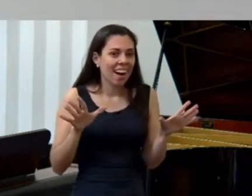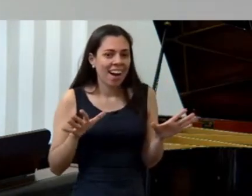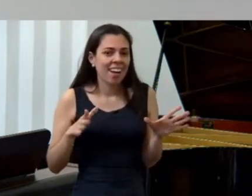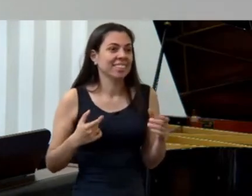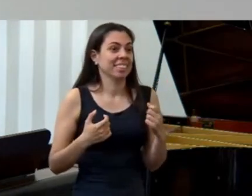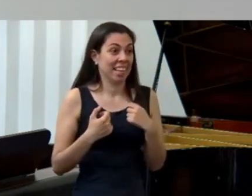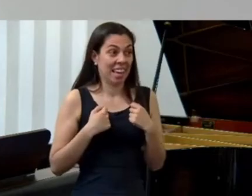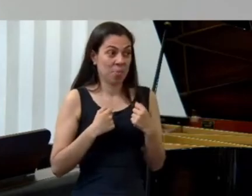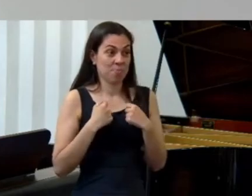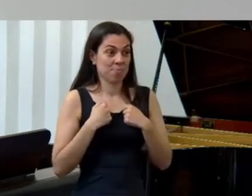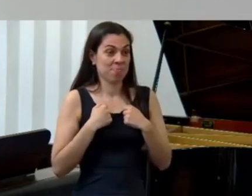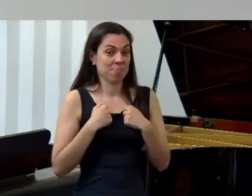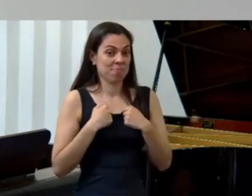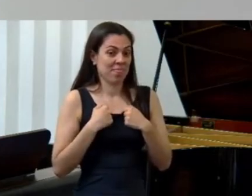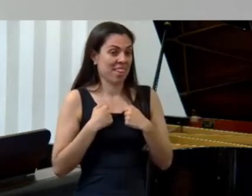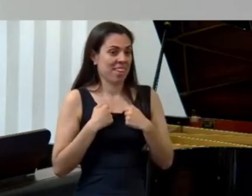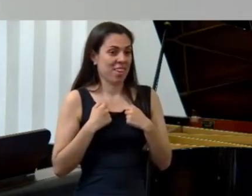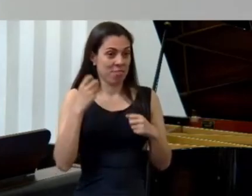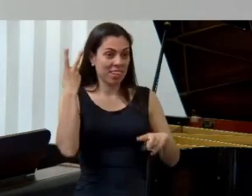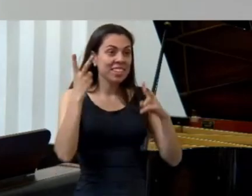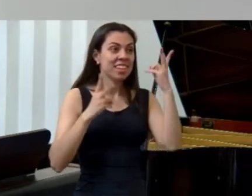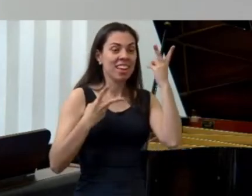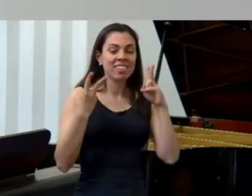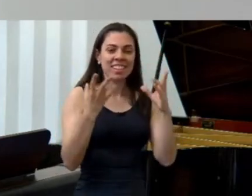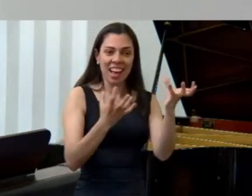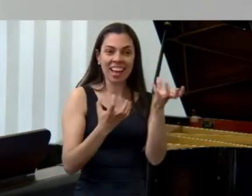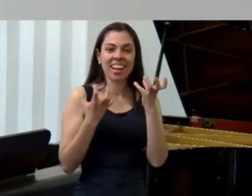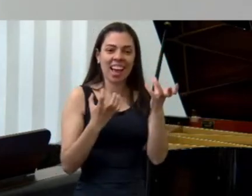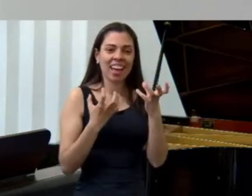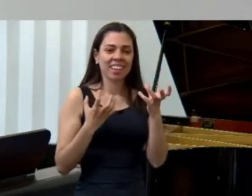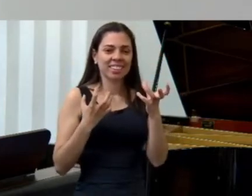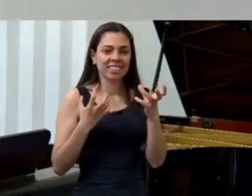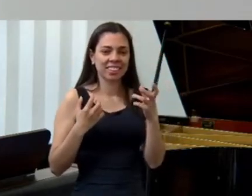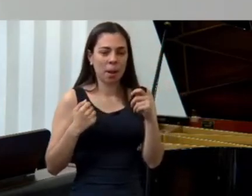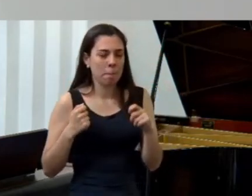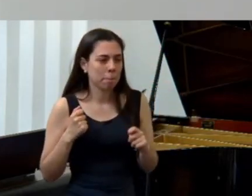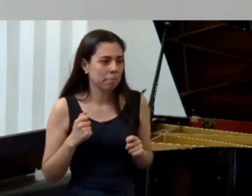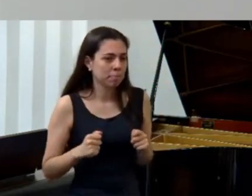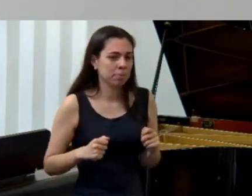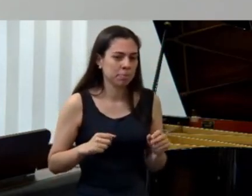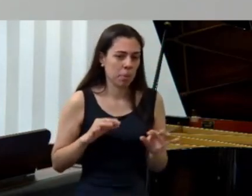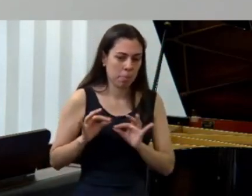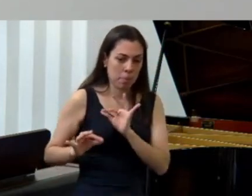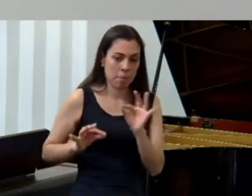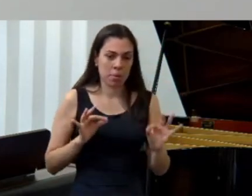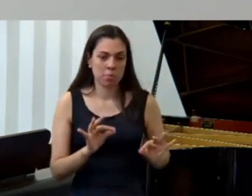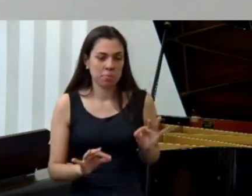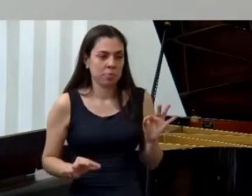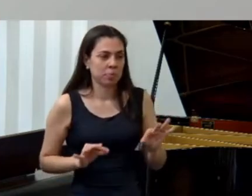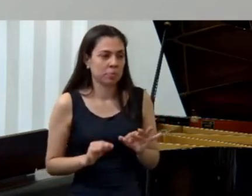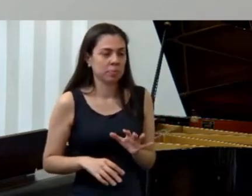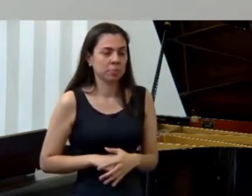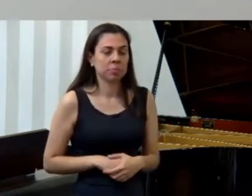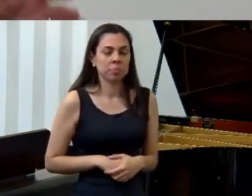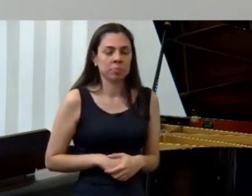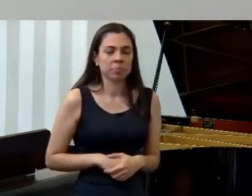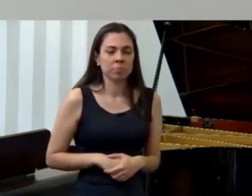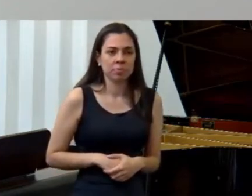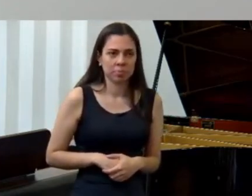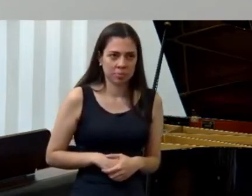expectativas, quando dão a largada, ele fazendo toda a performance que o estava